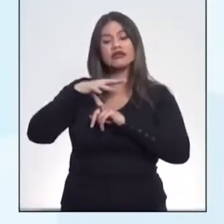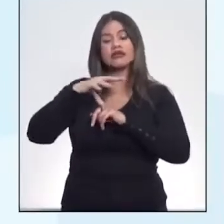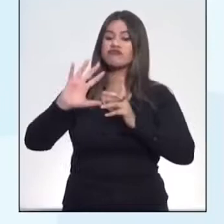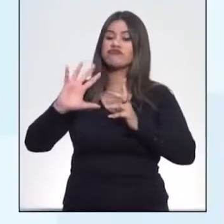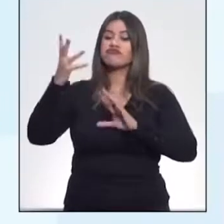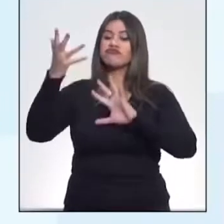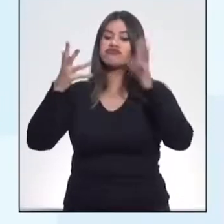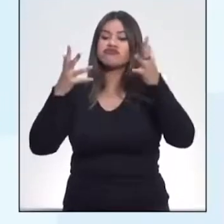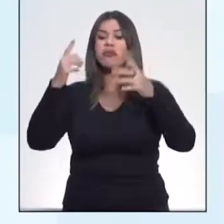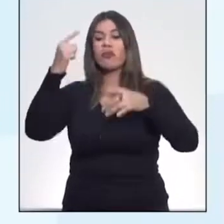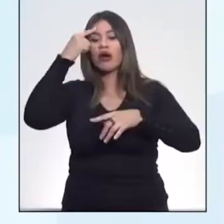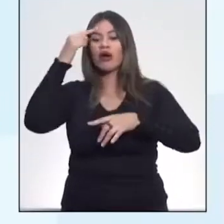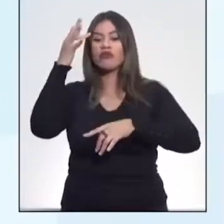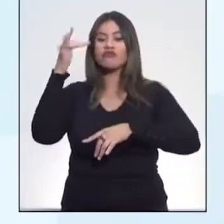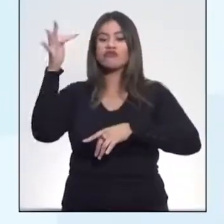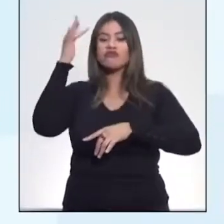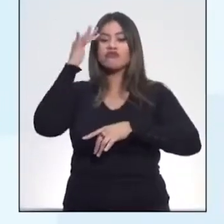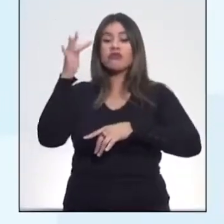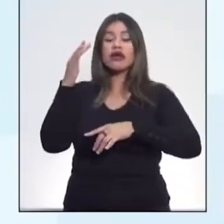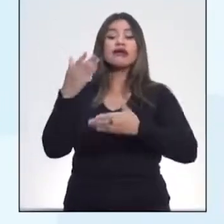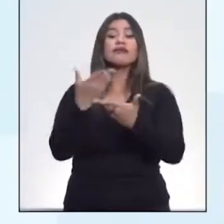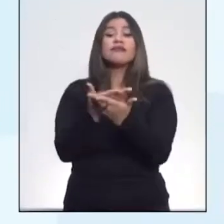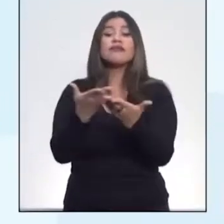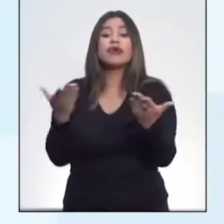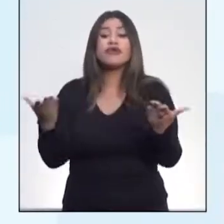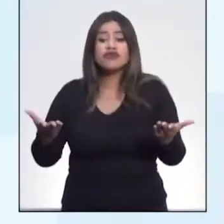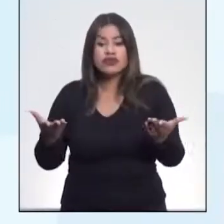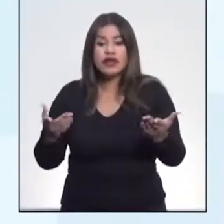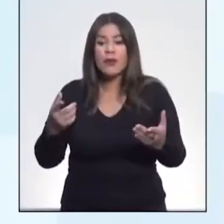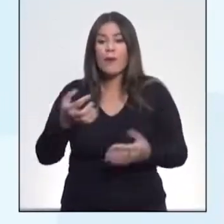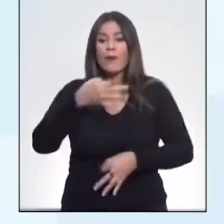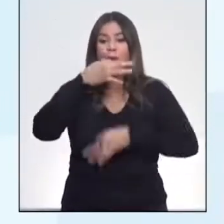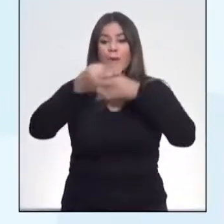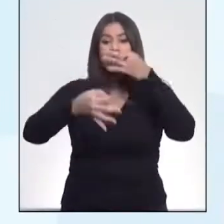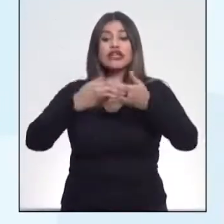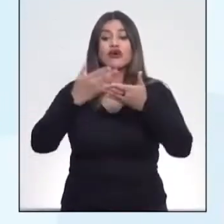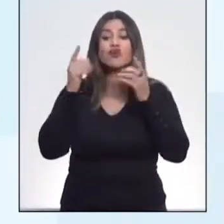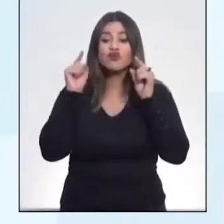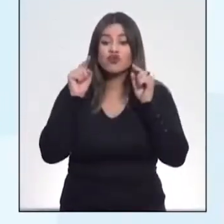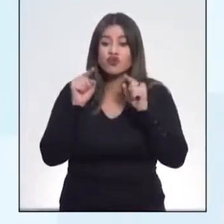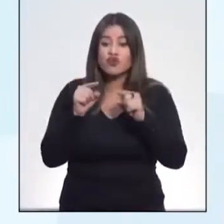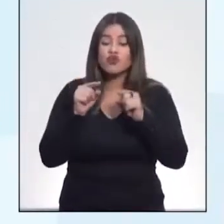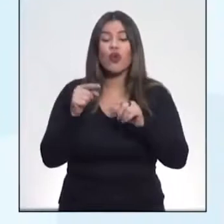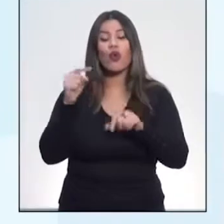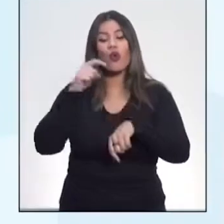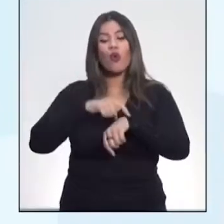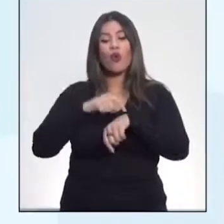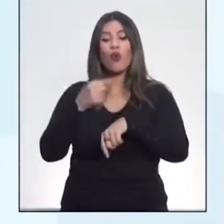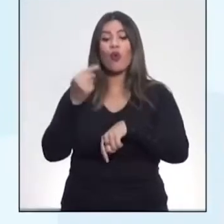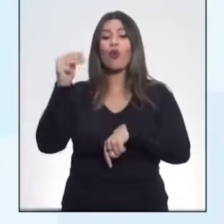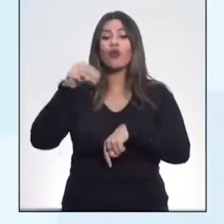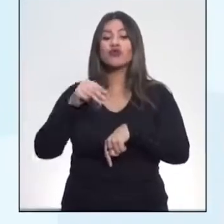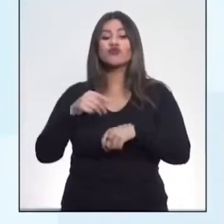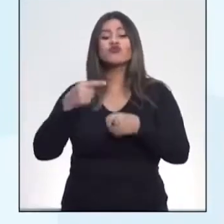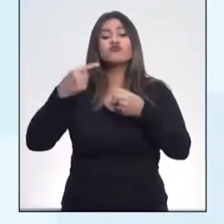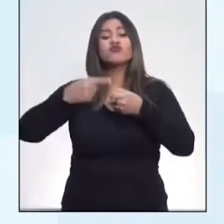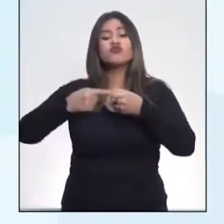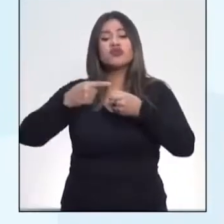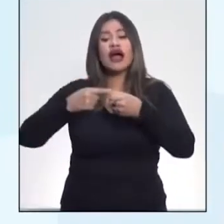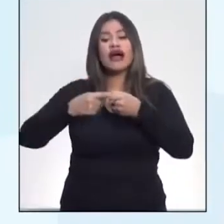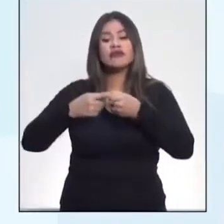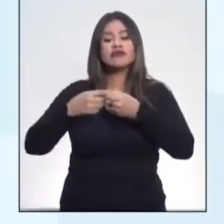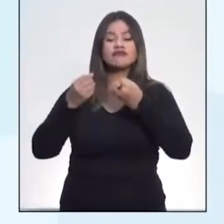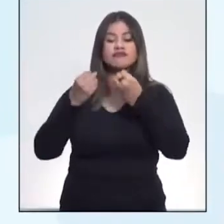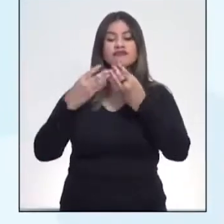pensadores vão filosofar e para vocês essa é uma pergunta que está no caderno do aluno eu vou deixar um minuto e me digam